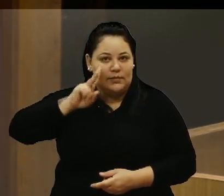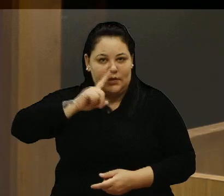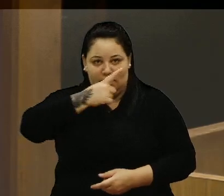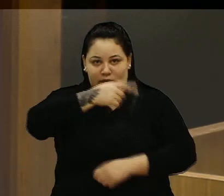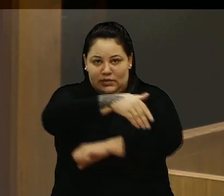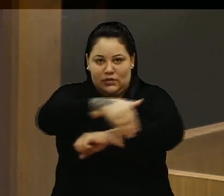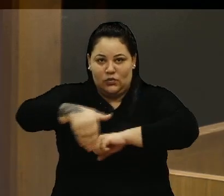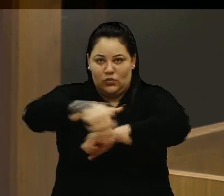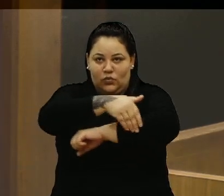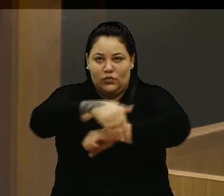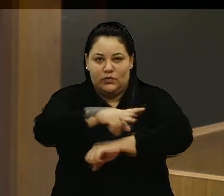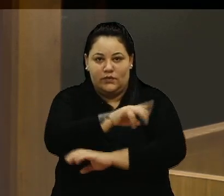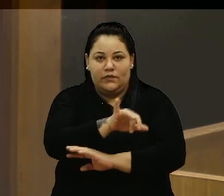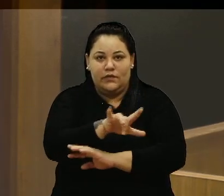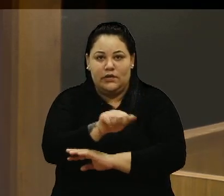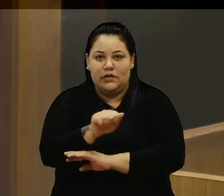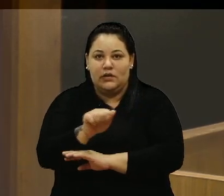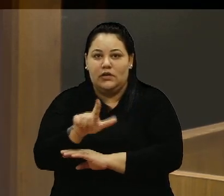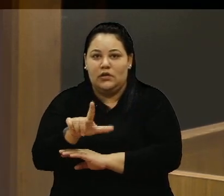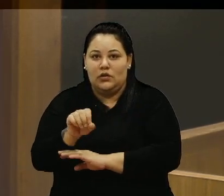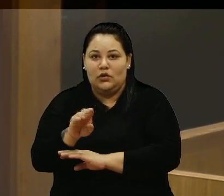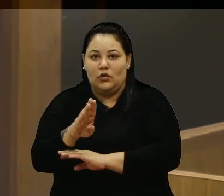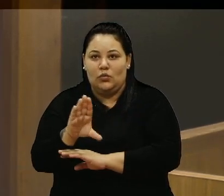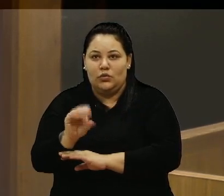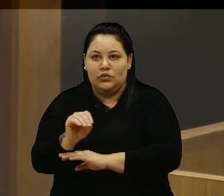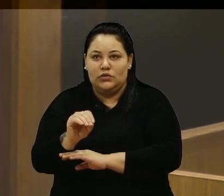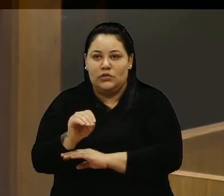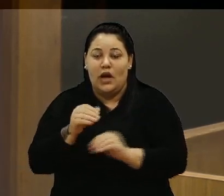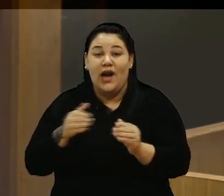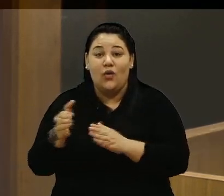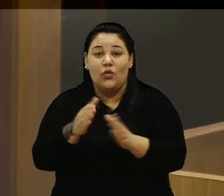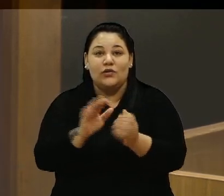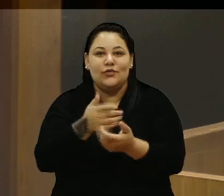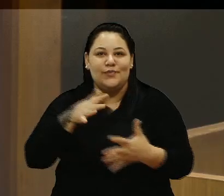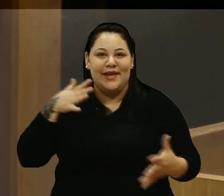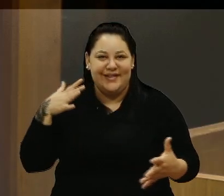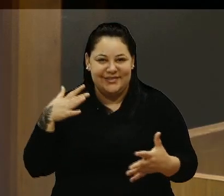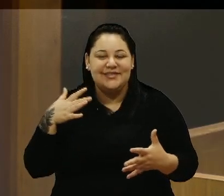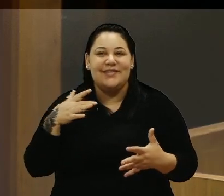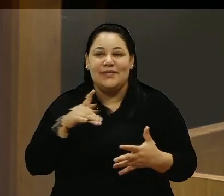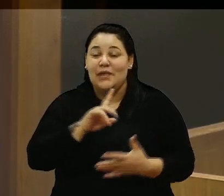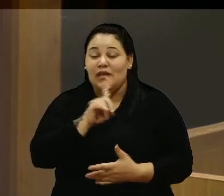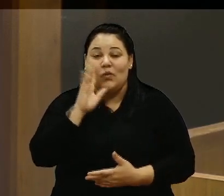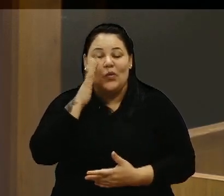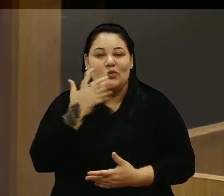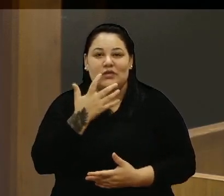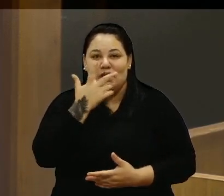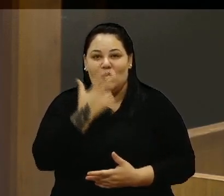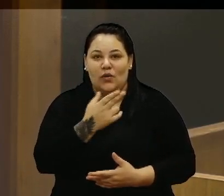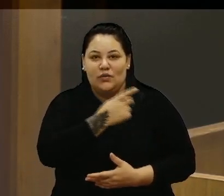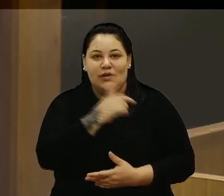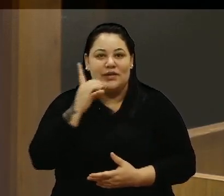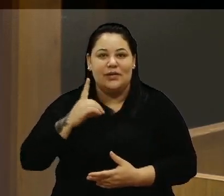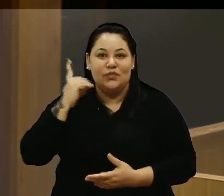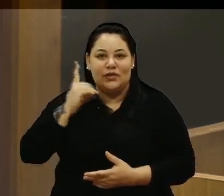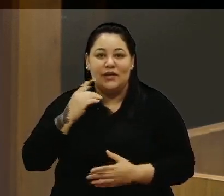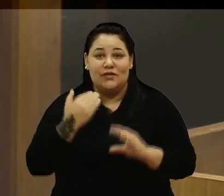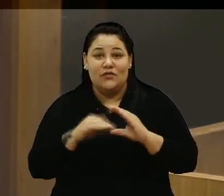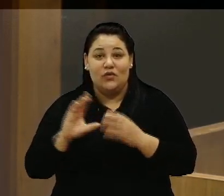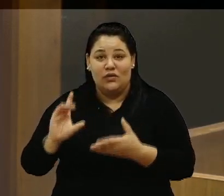rua lá do Vila Lobos? Para concluir. Rua dos vereador. Brilhantes? Então, para que não aconteça igual a Rua dos Brilhantes, que a deputada mandou uma